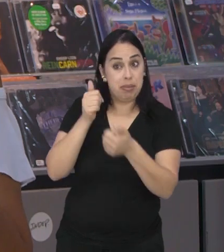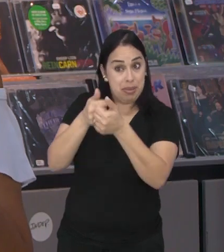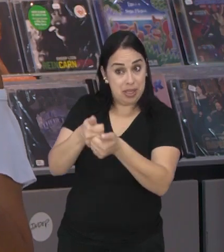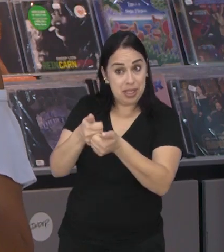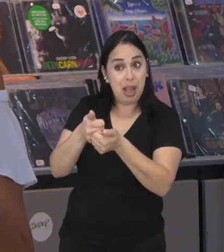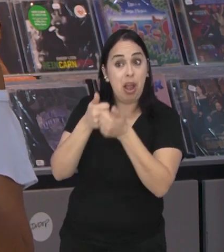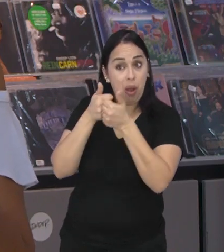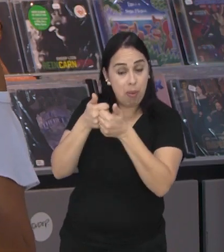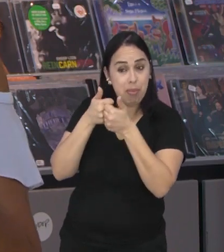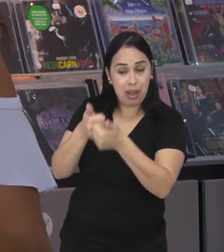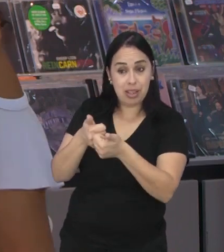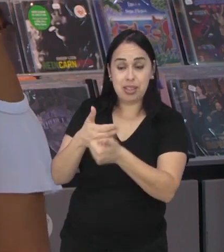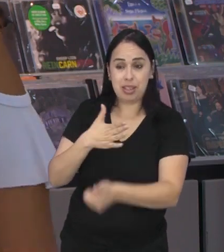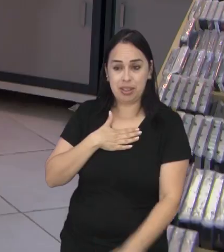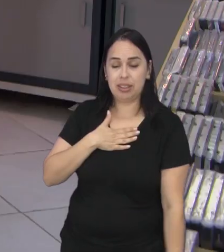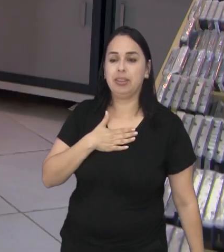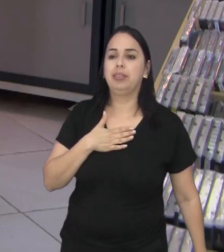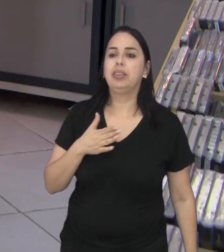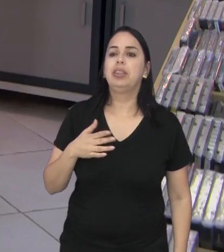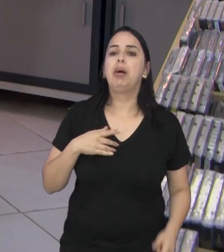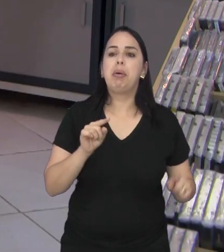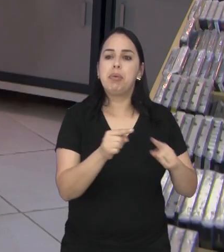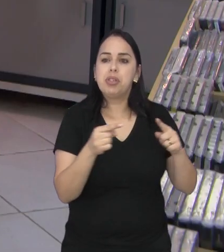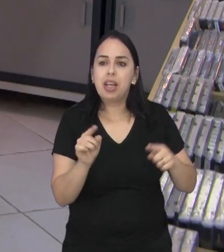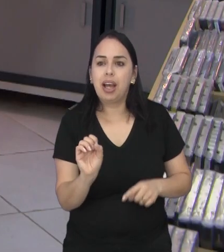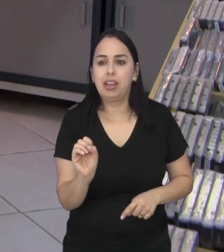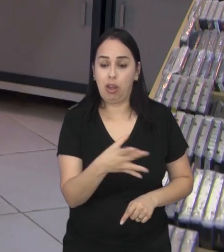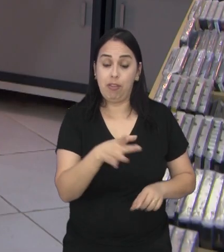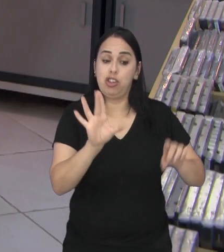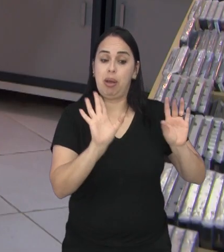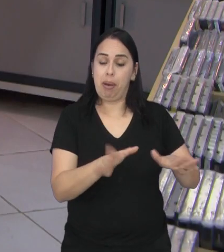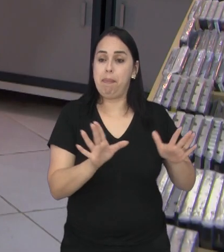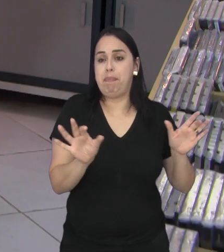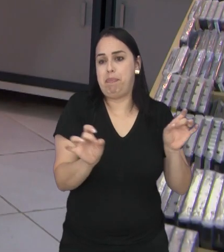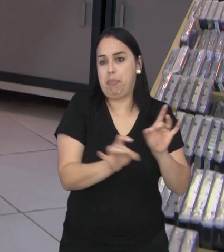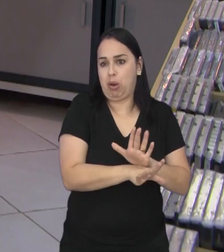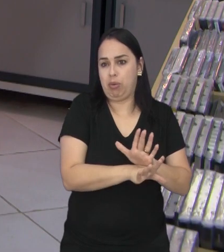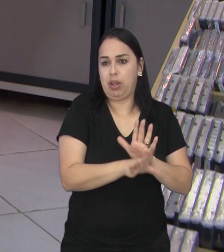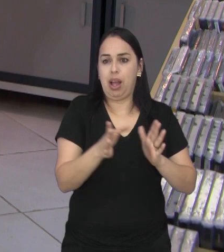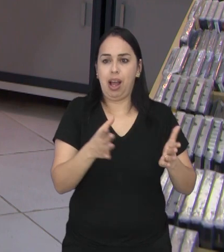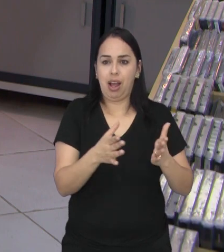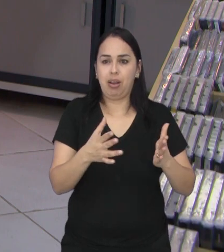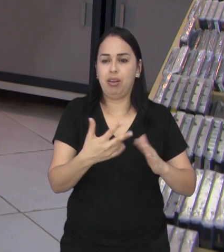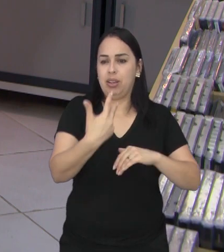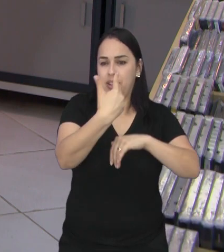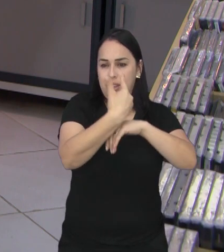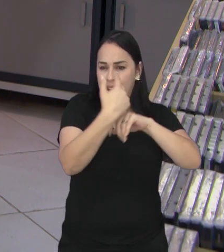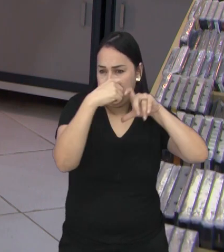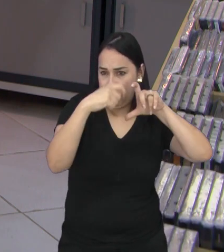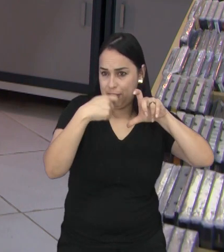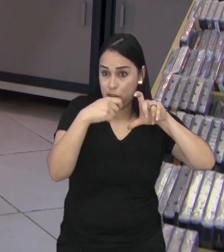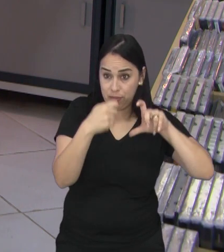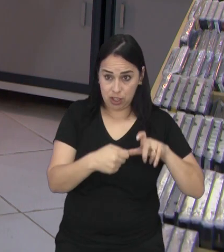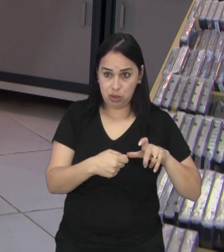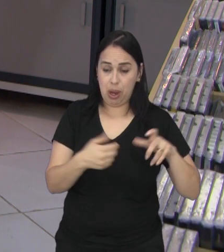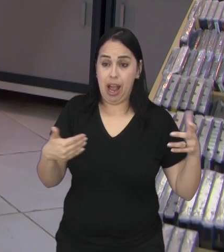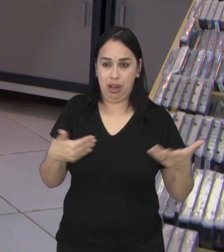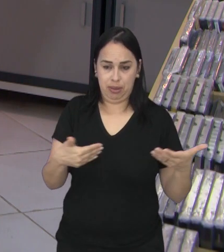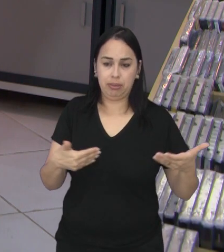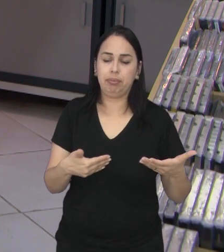O que Olha, você me pode sigam. Então, tem uma música nova vindo, já tá pronta. A gente tá em fase de